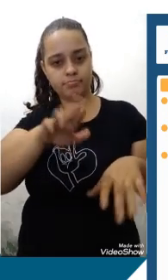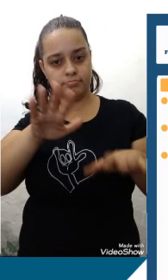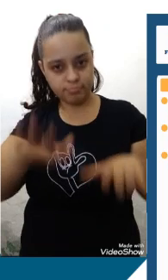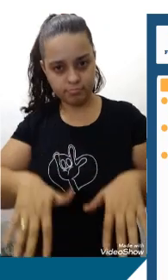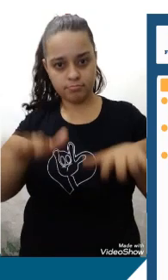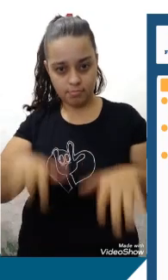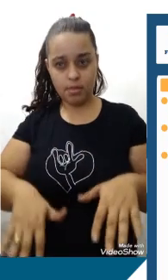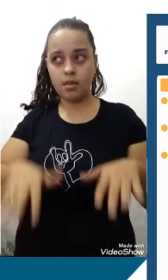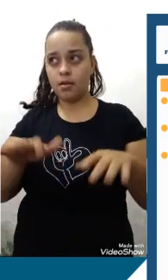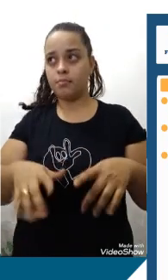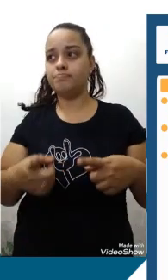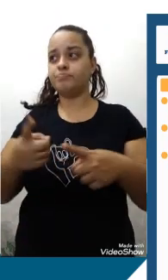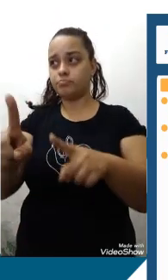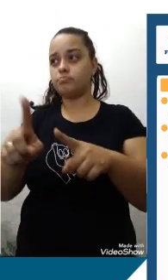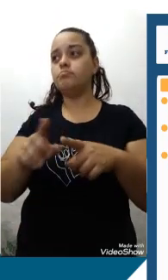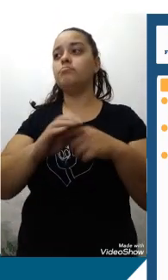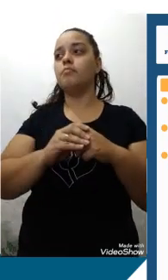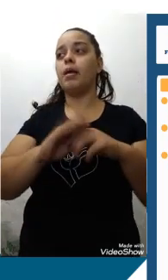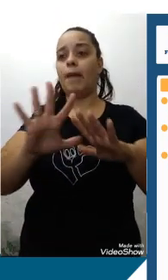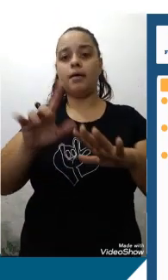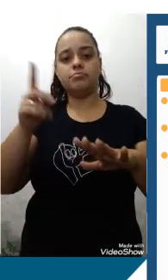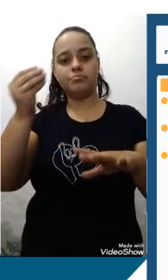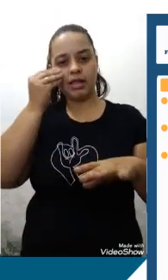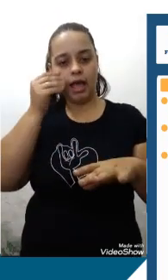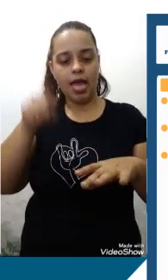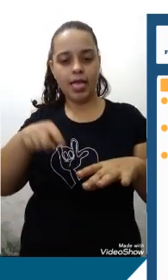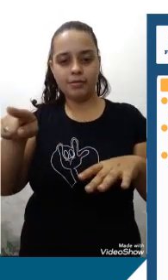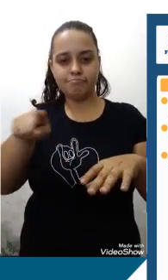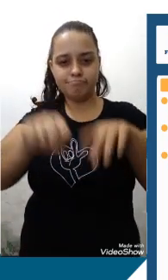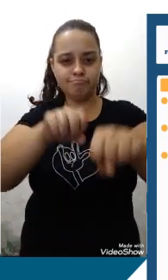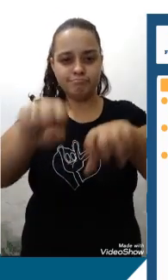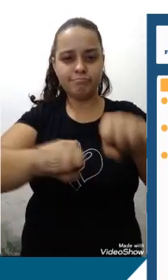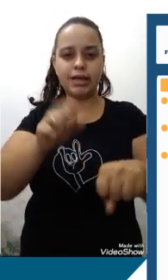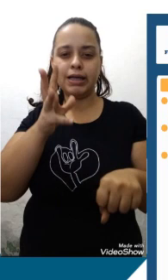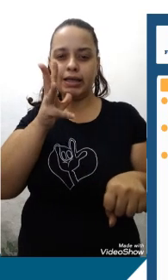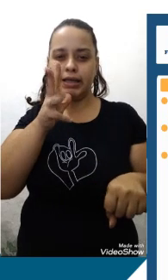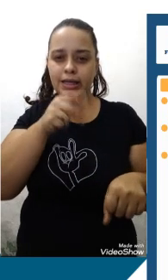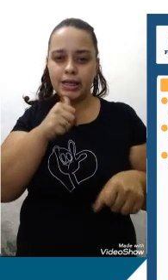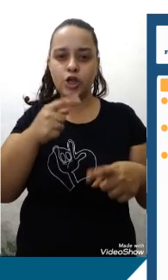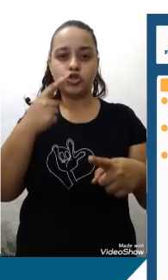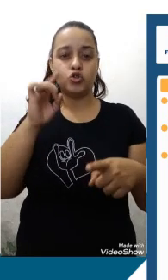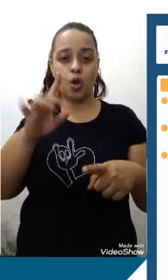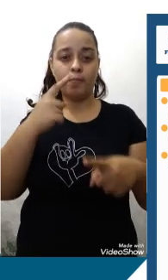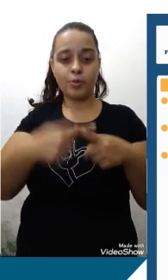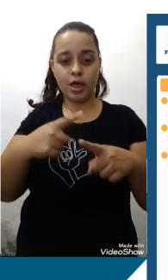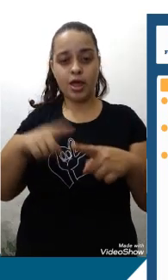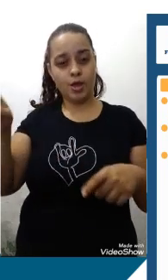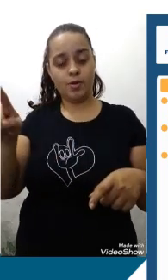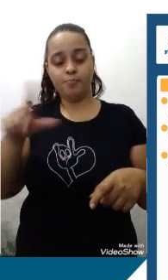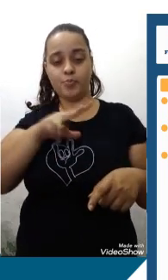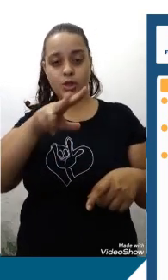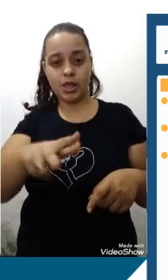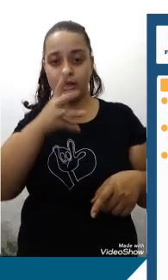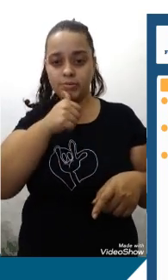do que eles conheciam acerca da costa africana. Mas o avanço nesse período era consideravelmente lento, não apenas porque os portugueses, guiados por